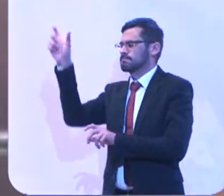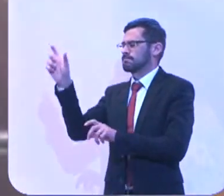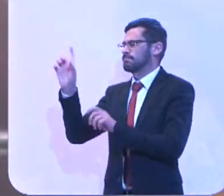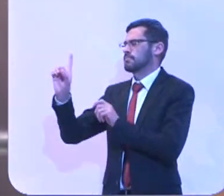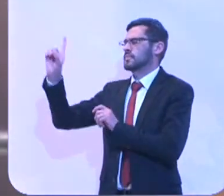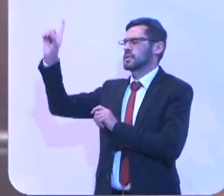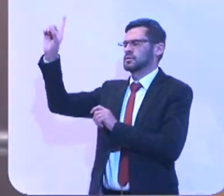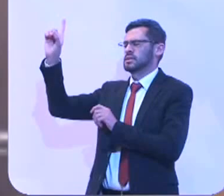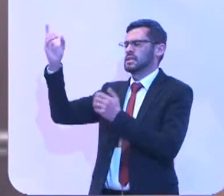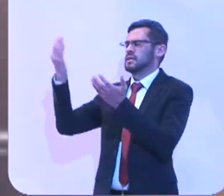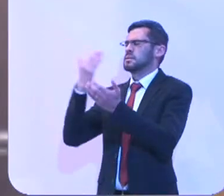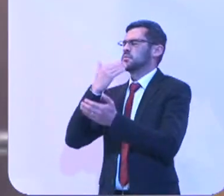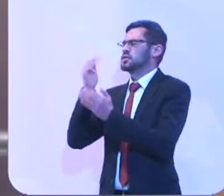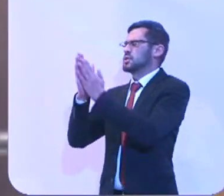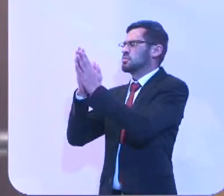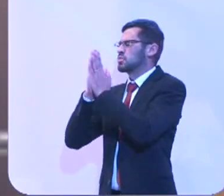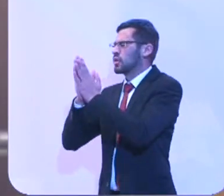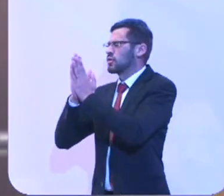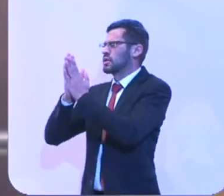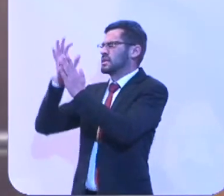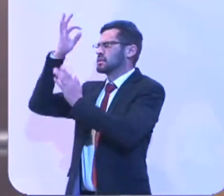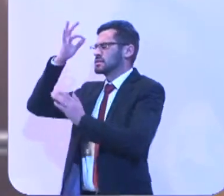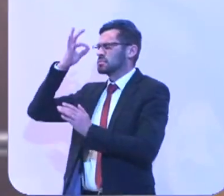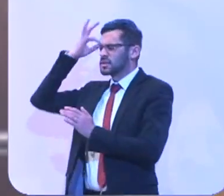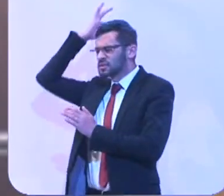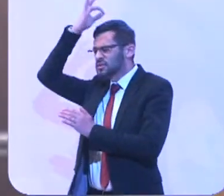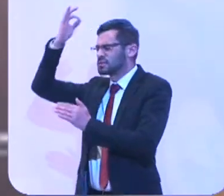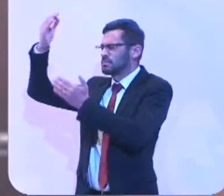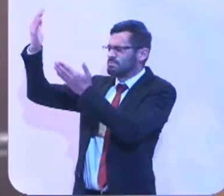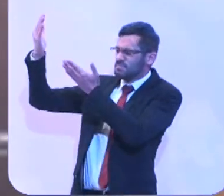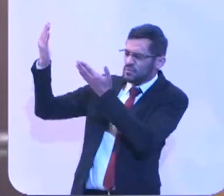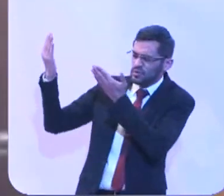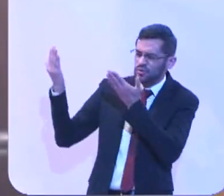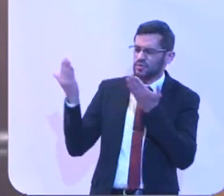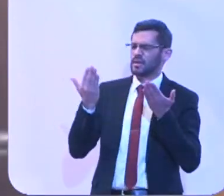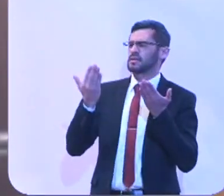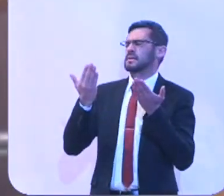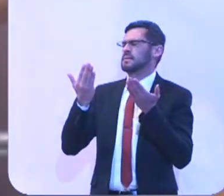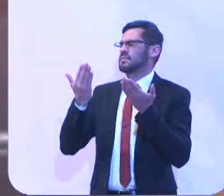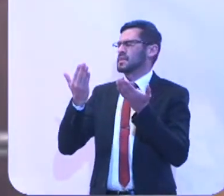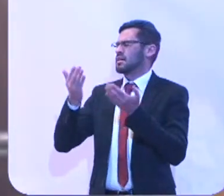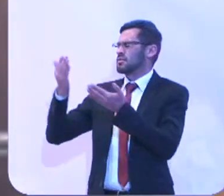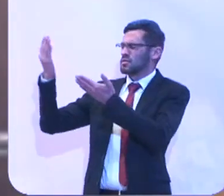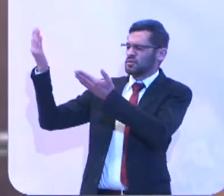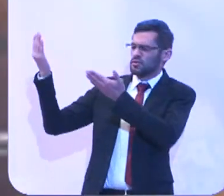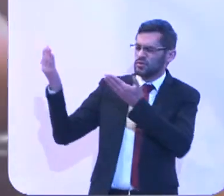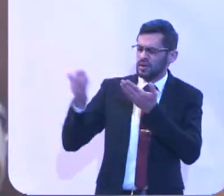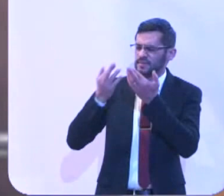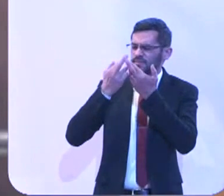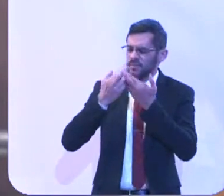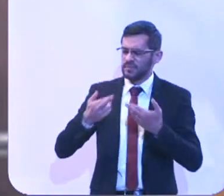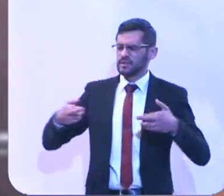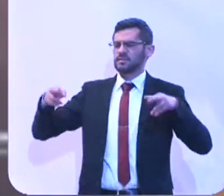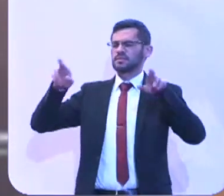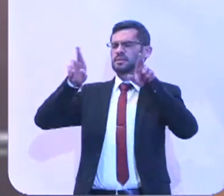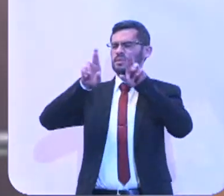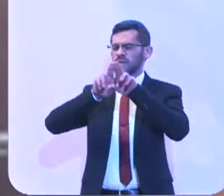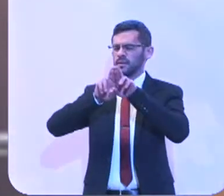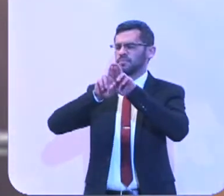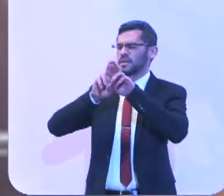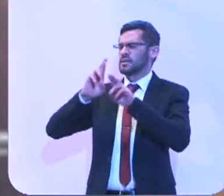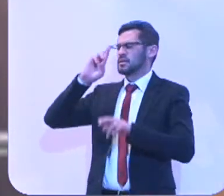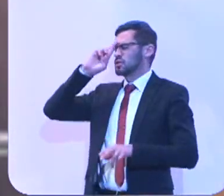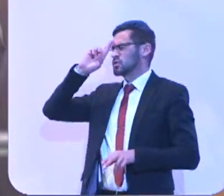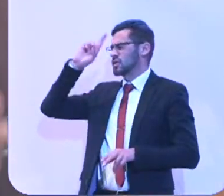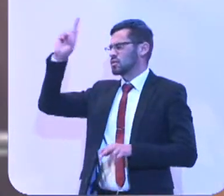eu quero pedir, sopra Espírito Santo de Deus, traz vento de restauração, que o